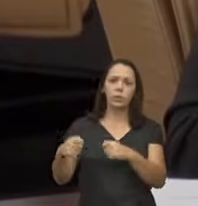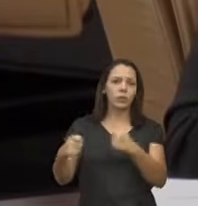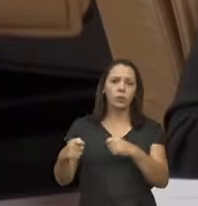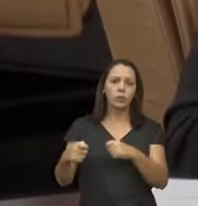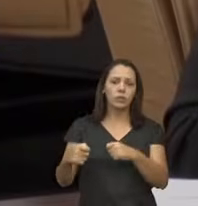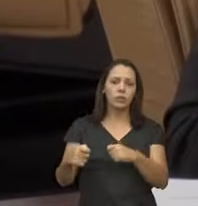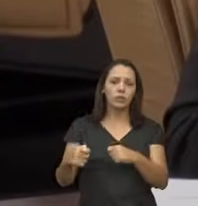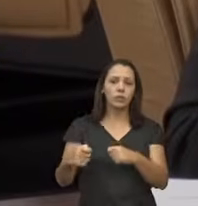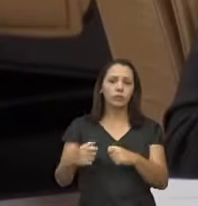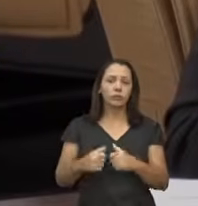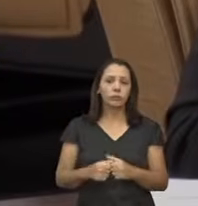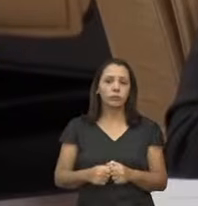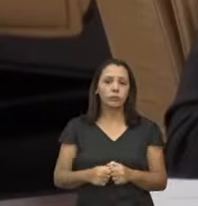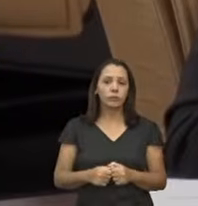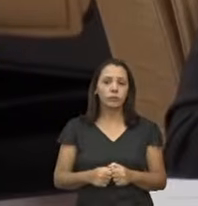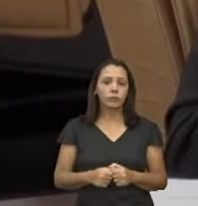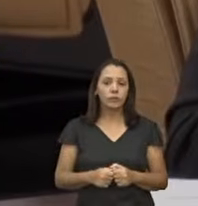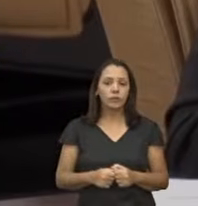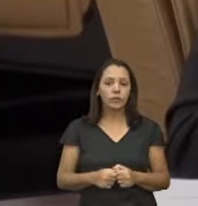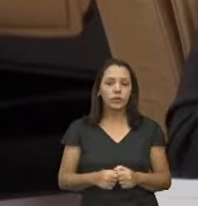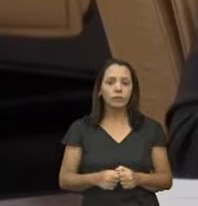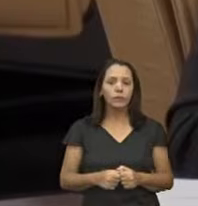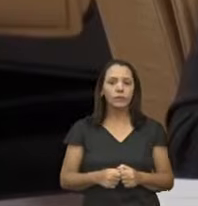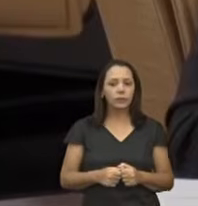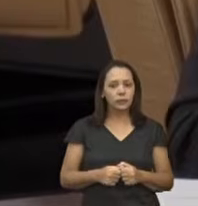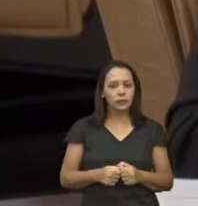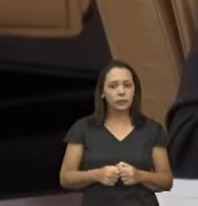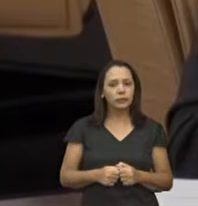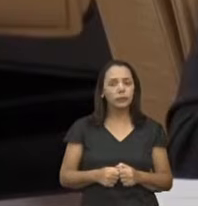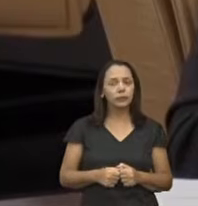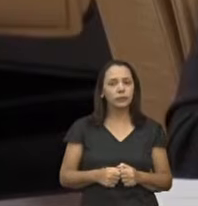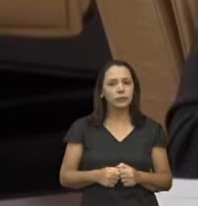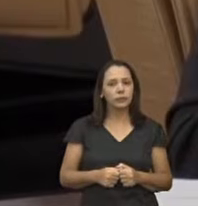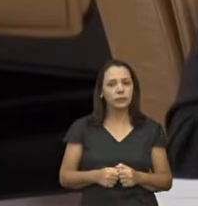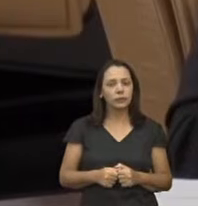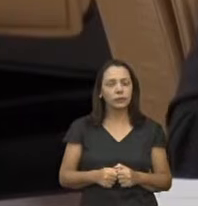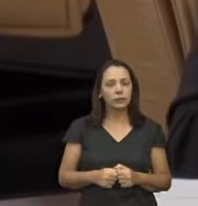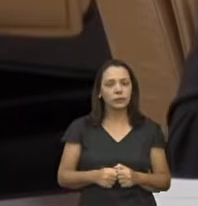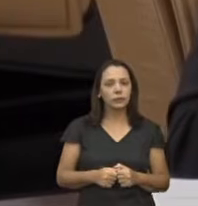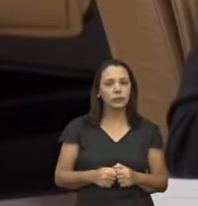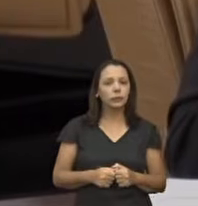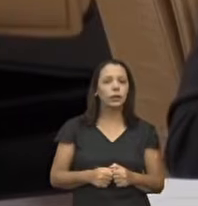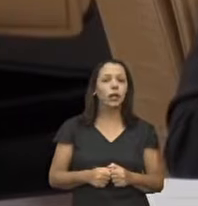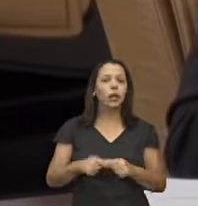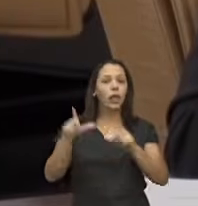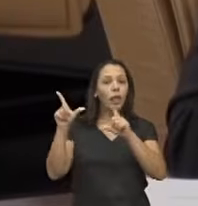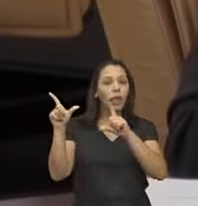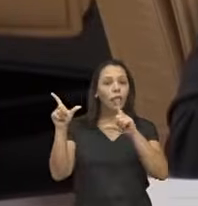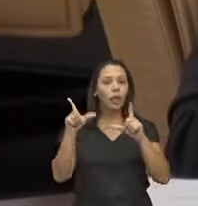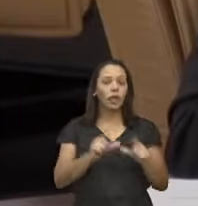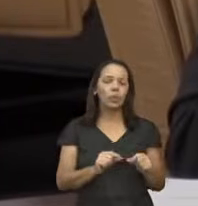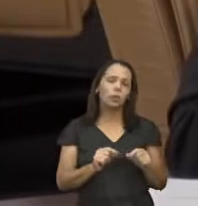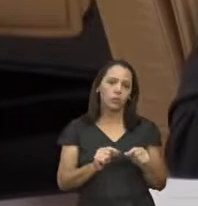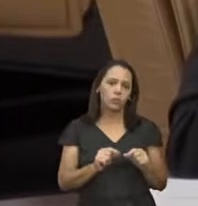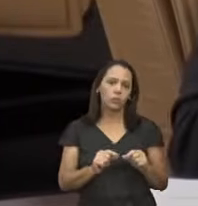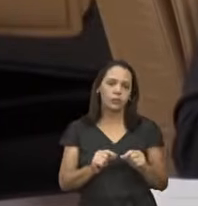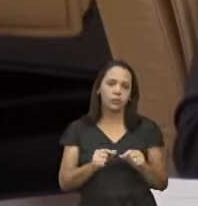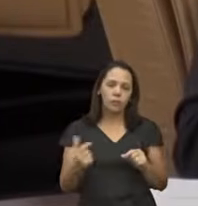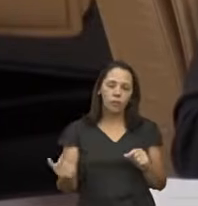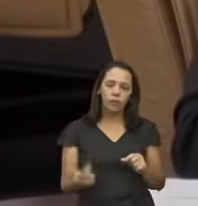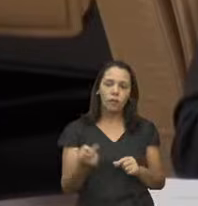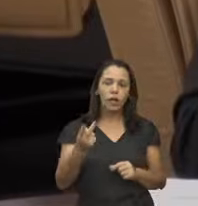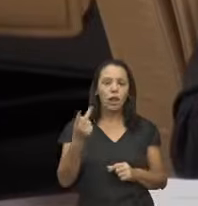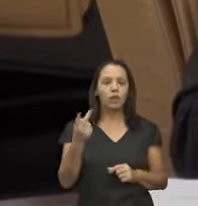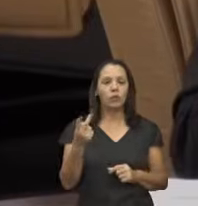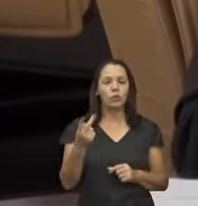as vezes. É uma questão do melhor custo, de reduzir ao máximo o custo de oportunidade. Gastar